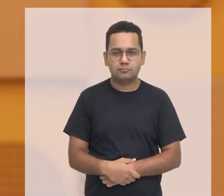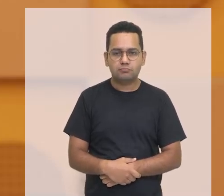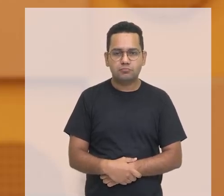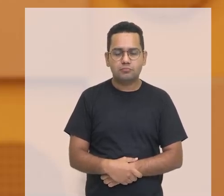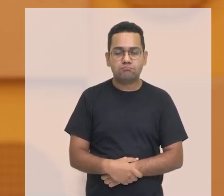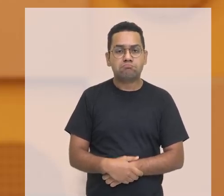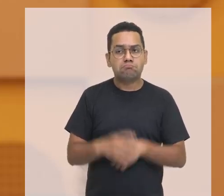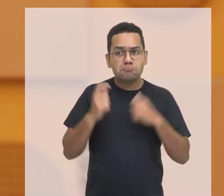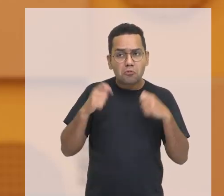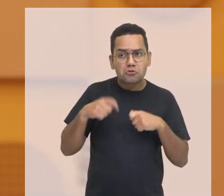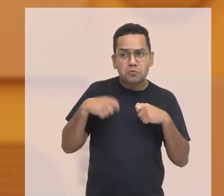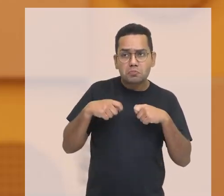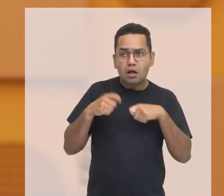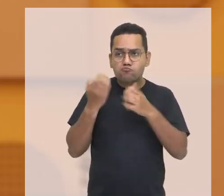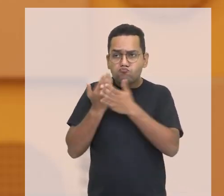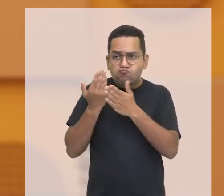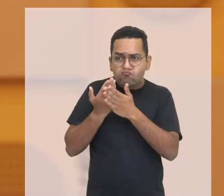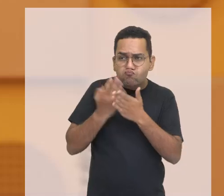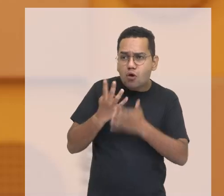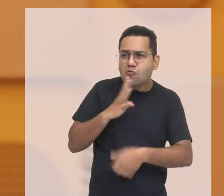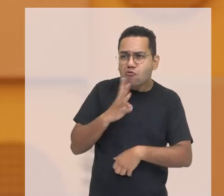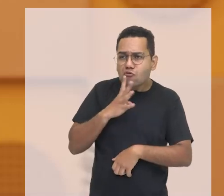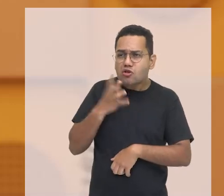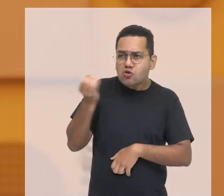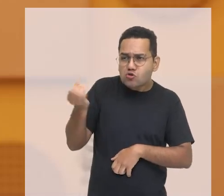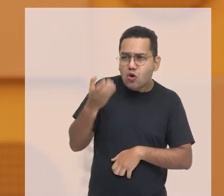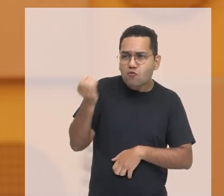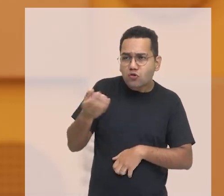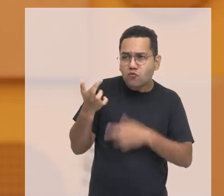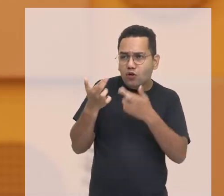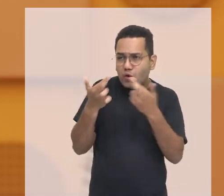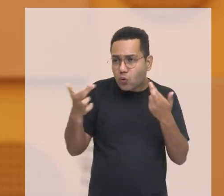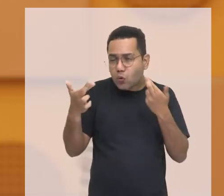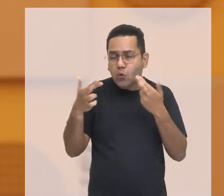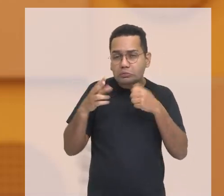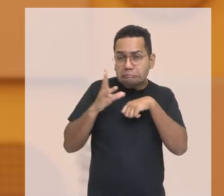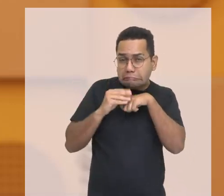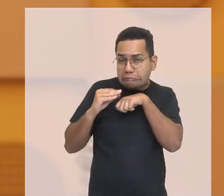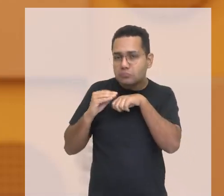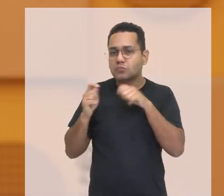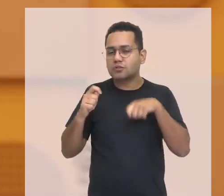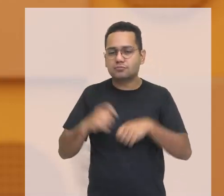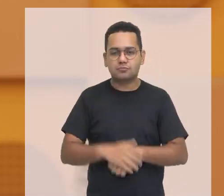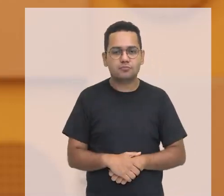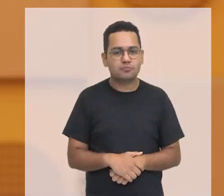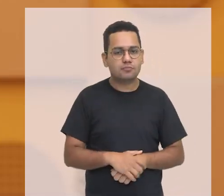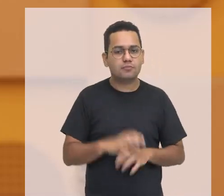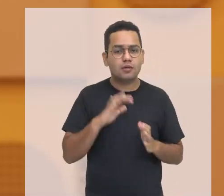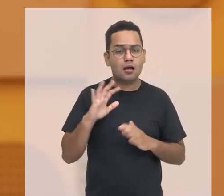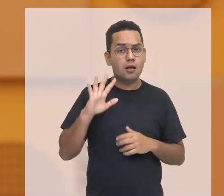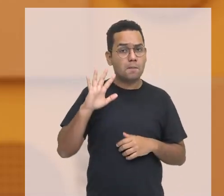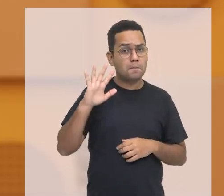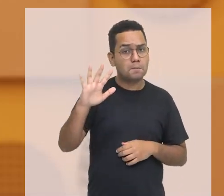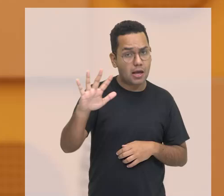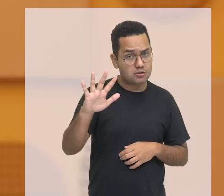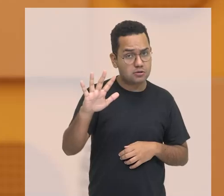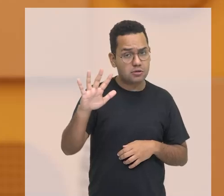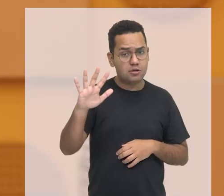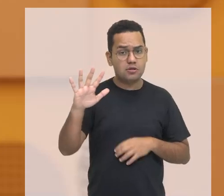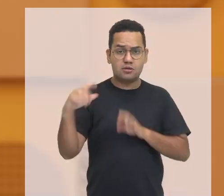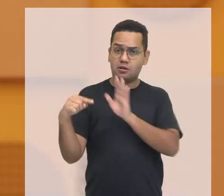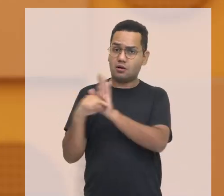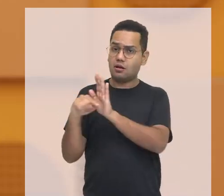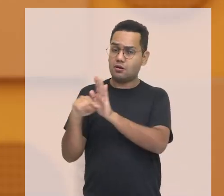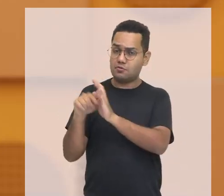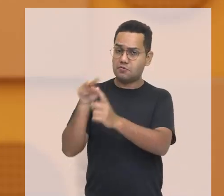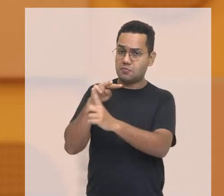novos conhecimentos e aplicá-los da forma positiva. Porém, também há questões negativas em relação aos